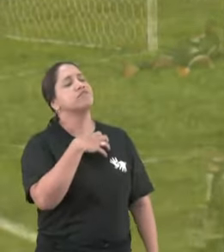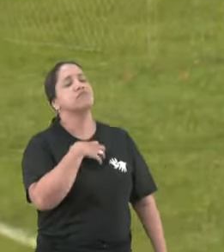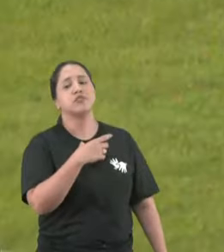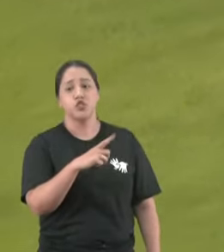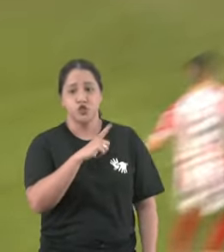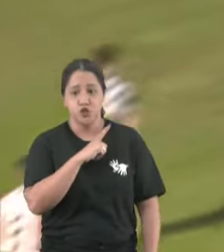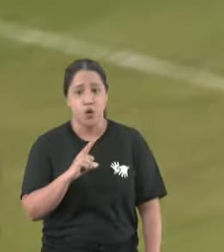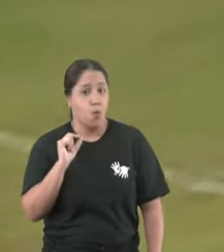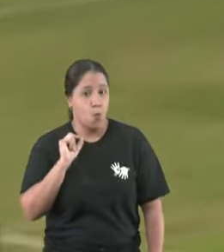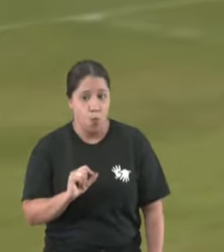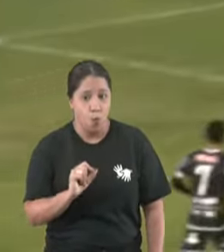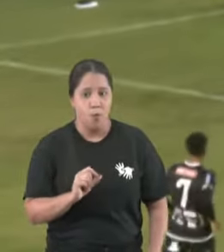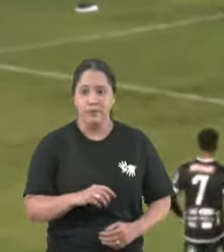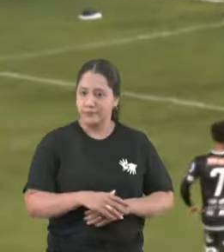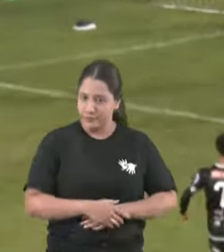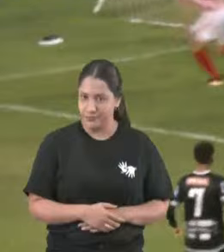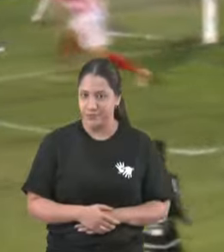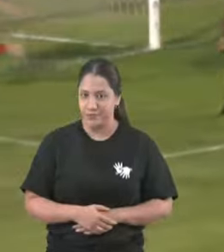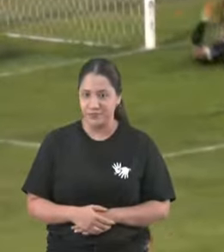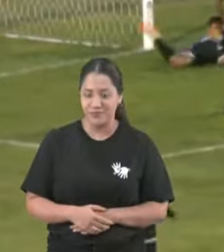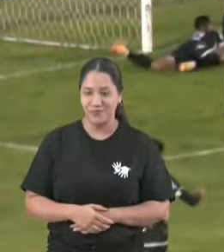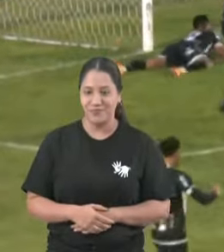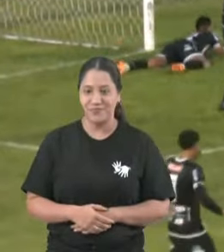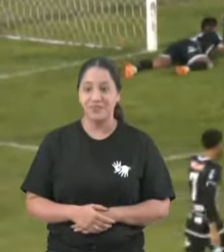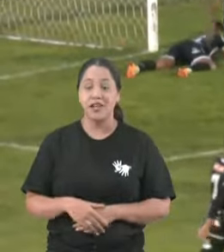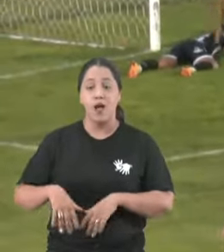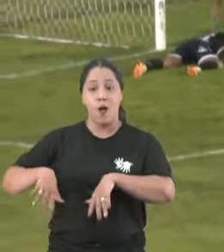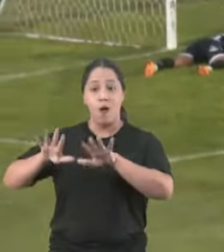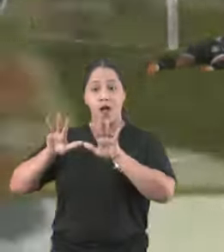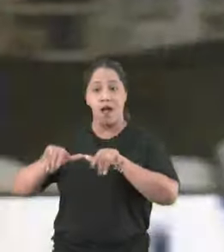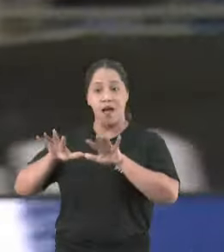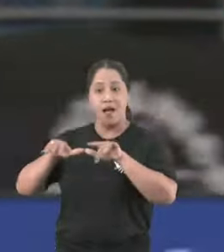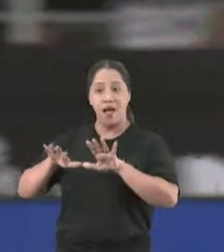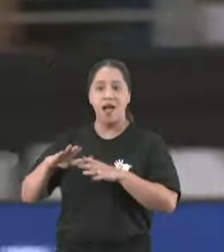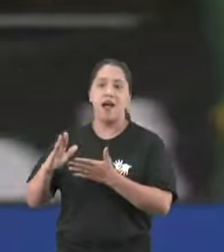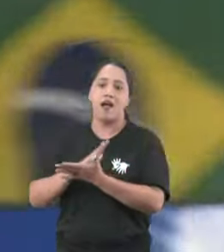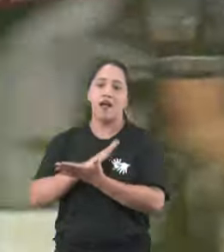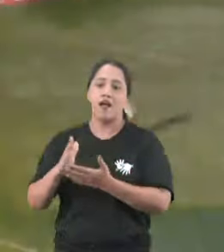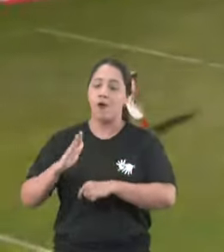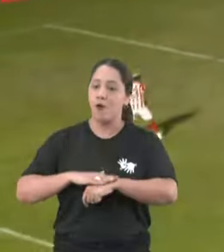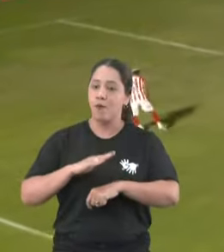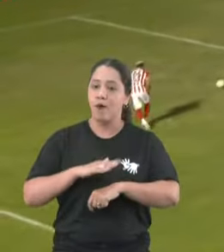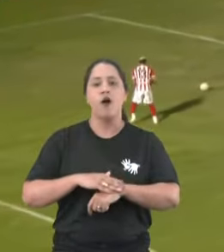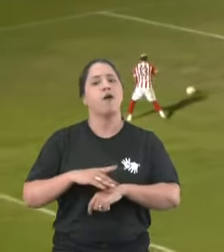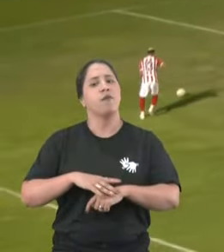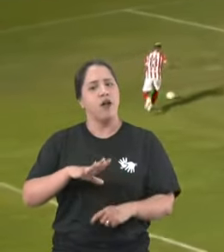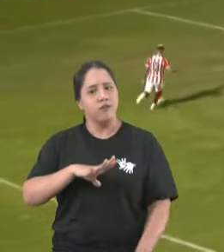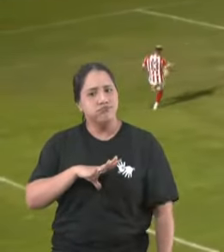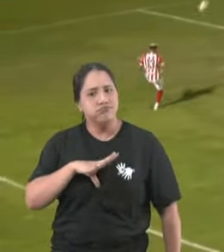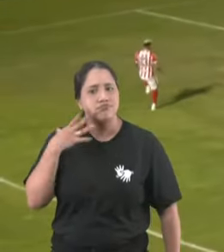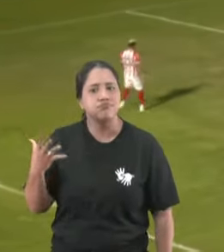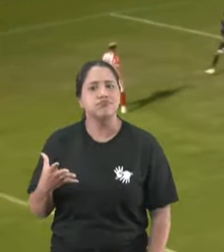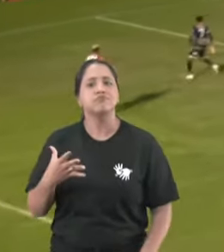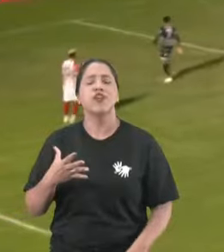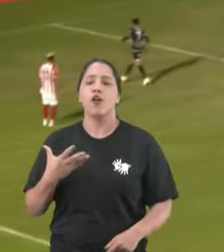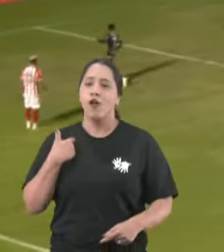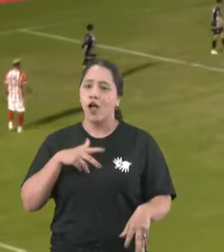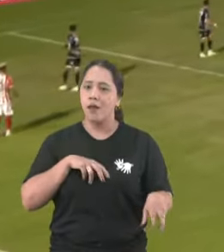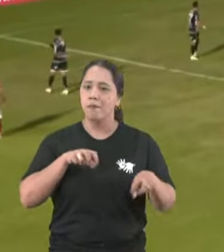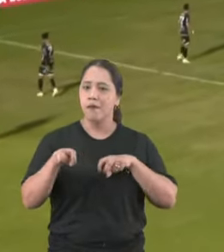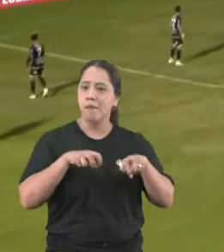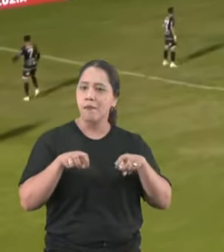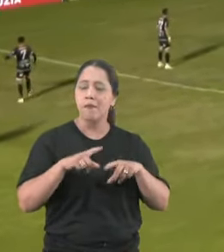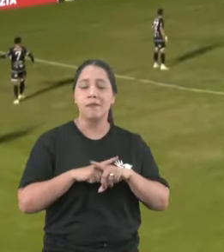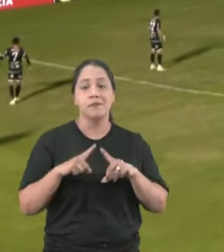tive foi que o Asa, em alguns momentos, ele tomou a iniciativa, tomou a rédea do jogo,